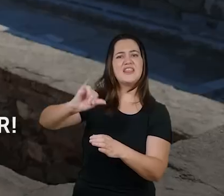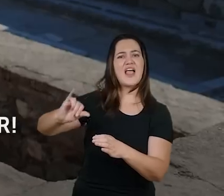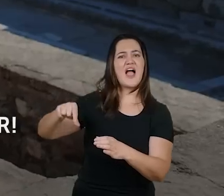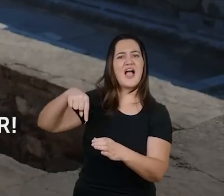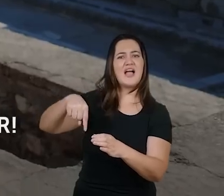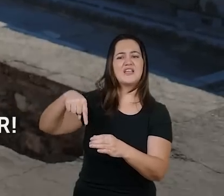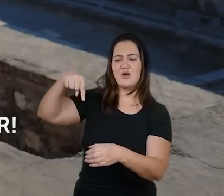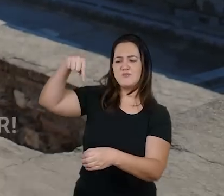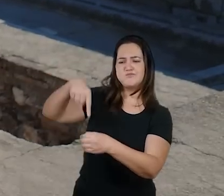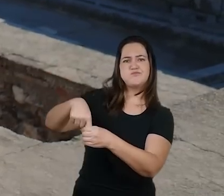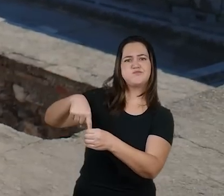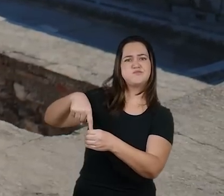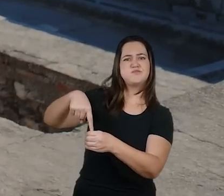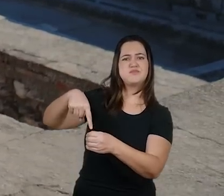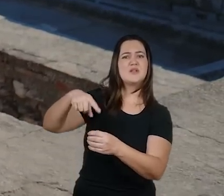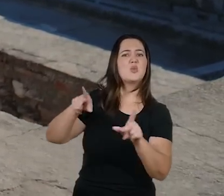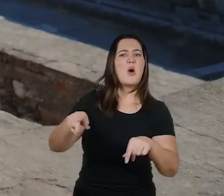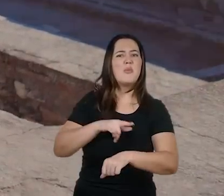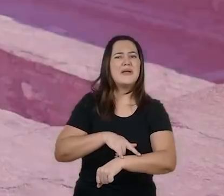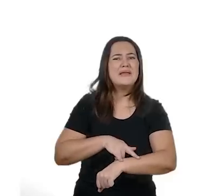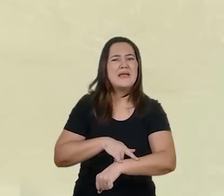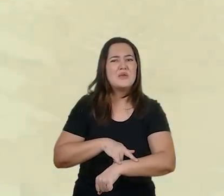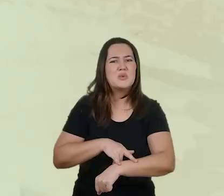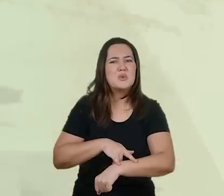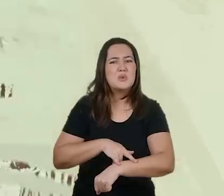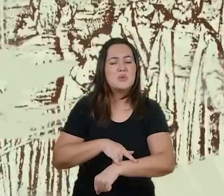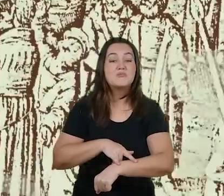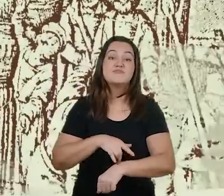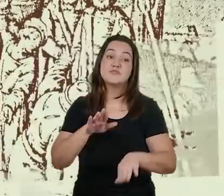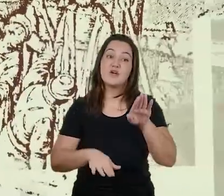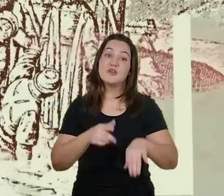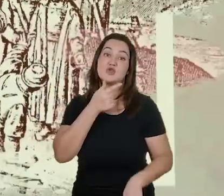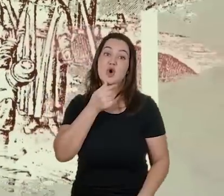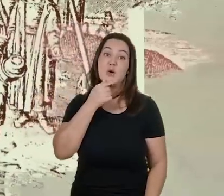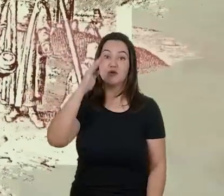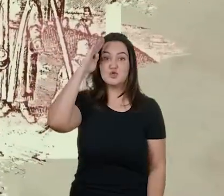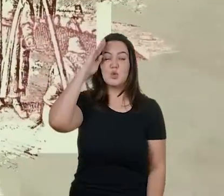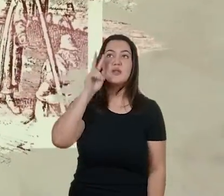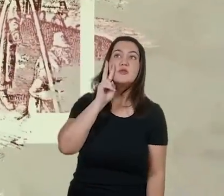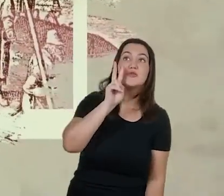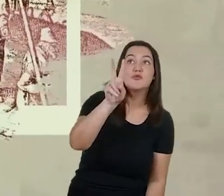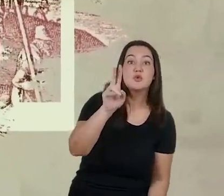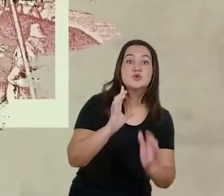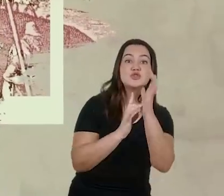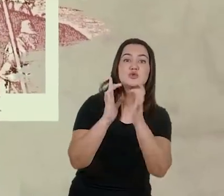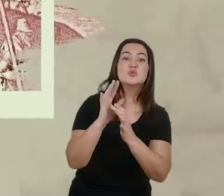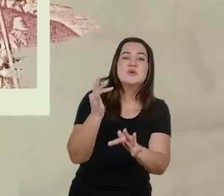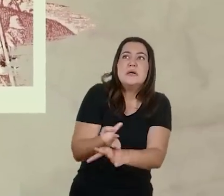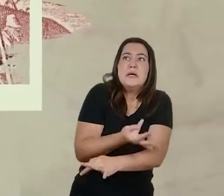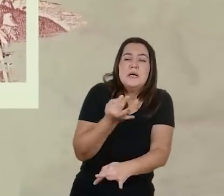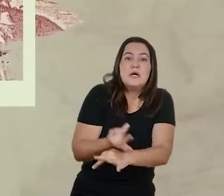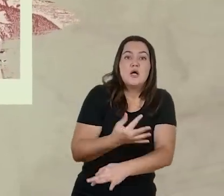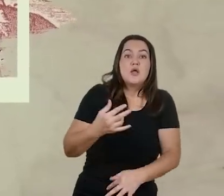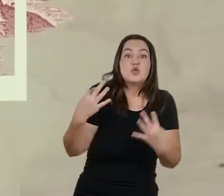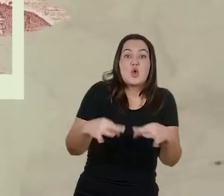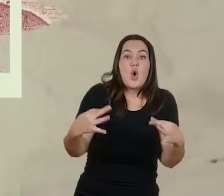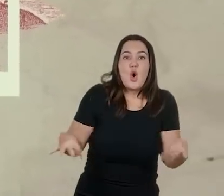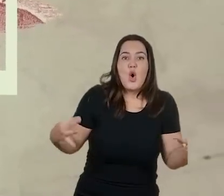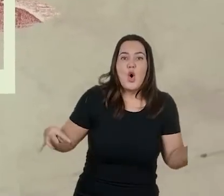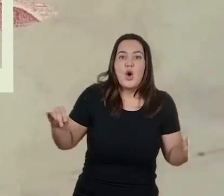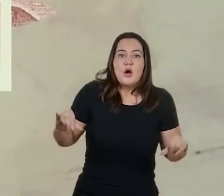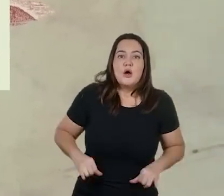isso. Provavelmente, aquele soldado, quando viu Jesus assim desfalecendo de dor, talvez foi tomado